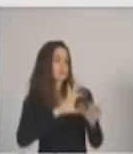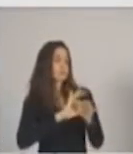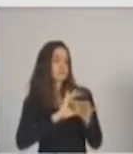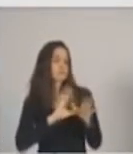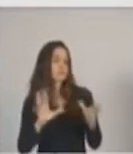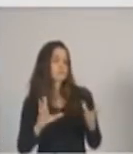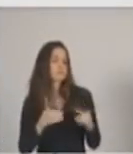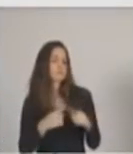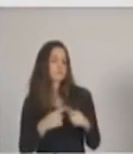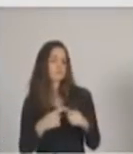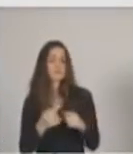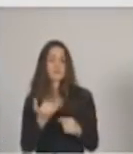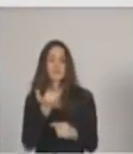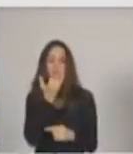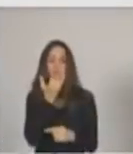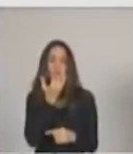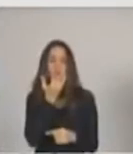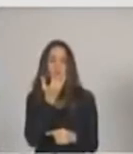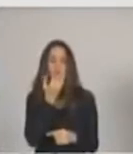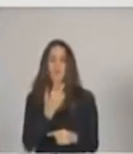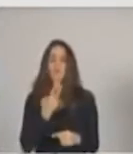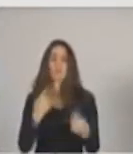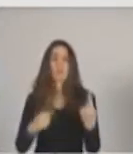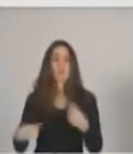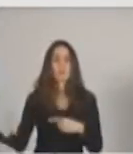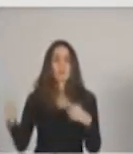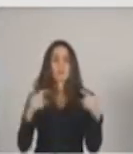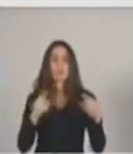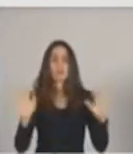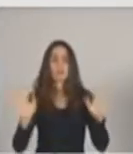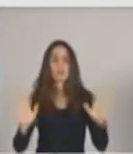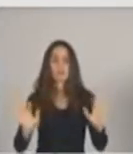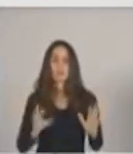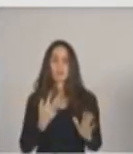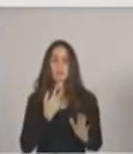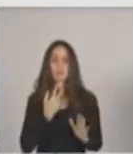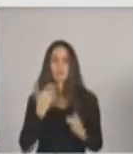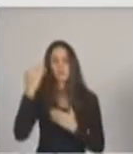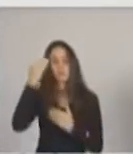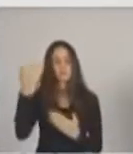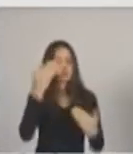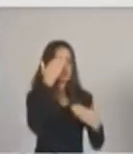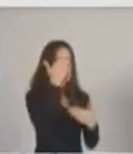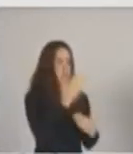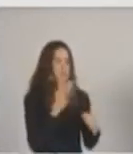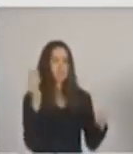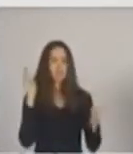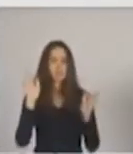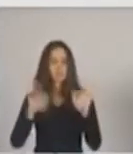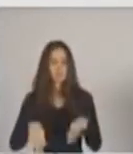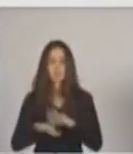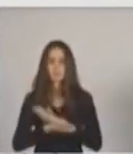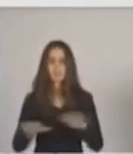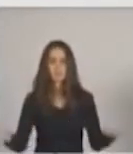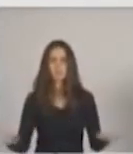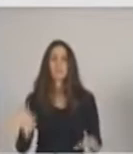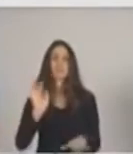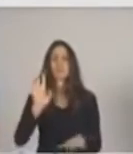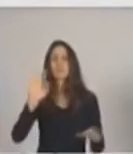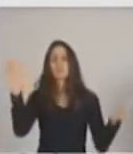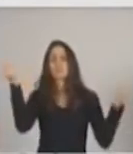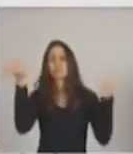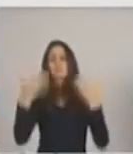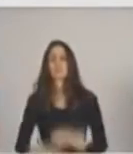porque não pode ficar o debate. O entendimento do deputado. Vou agradecer os deputados. Só para deixar claro,